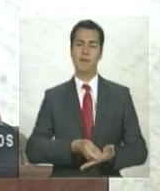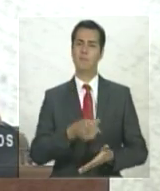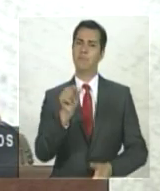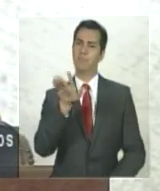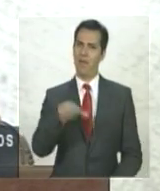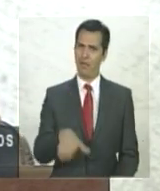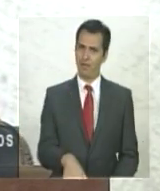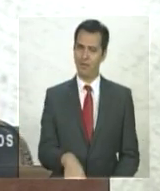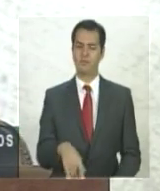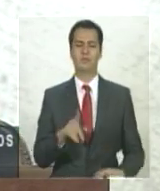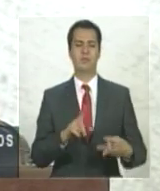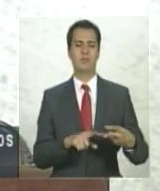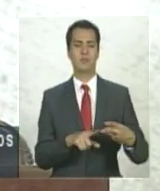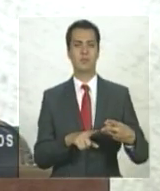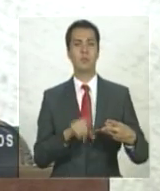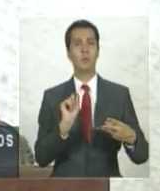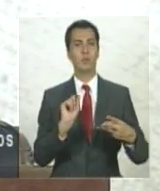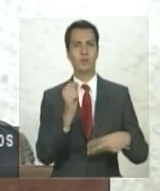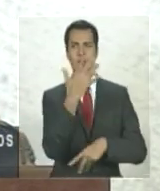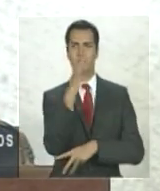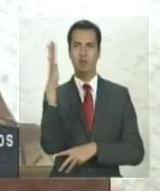melhor adequação ao meio ambiente.